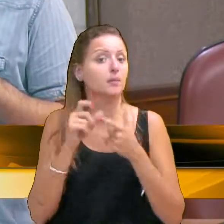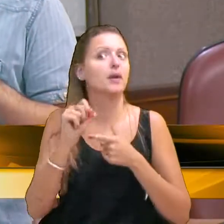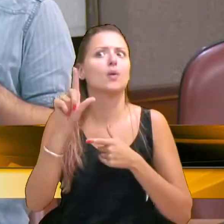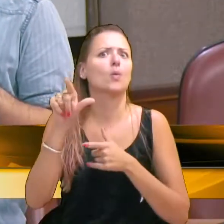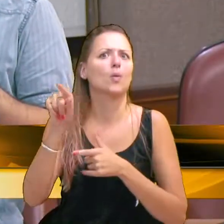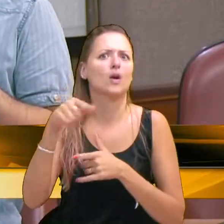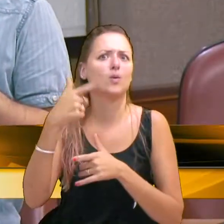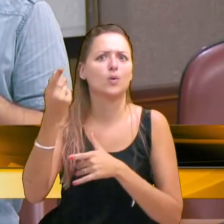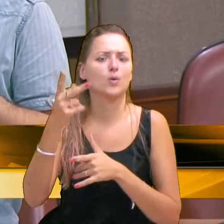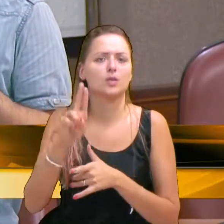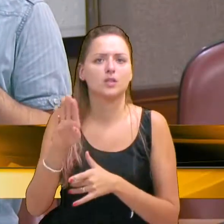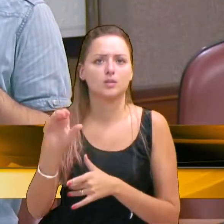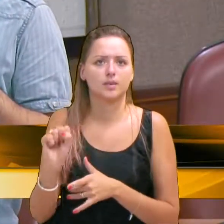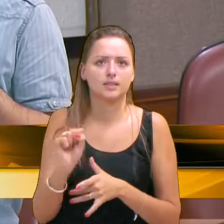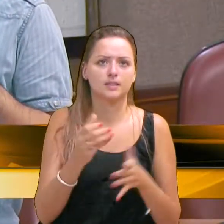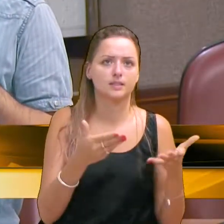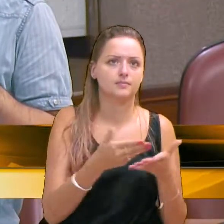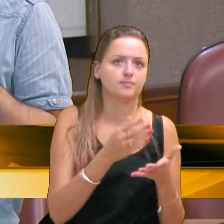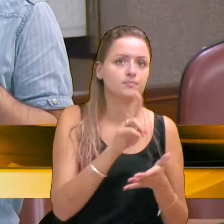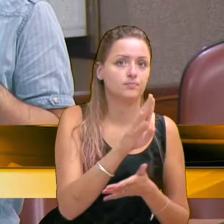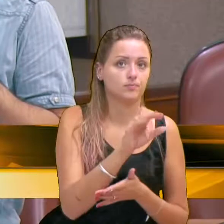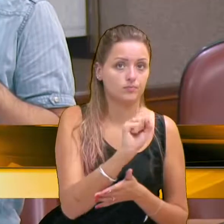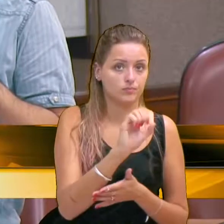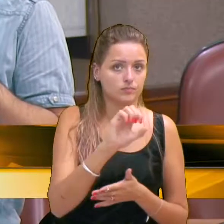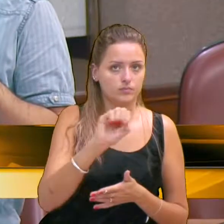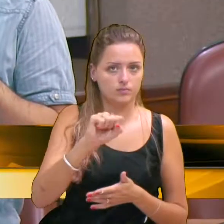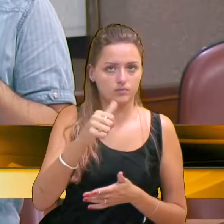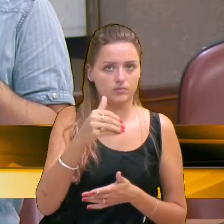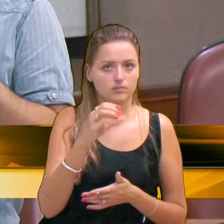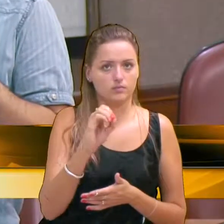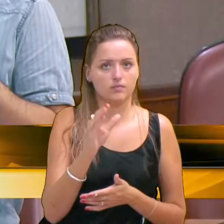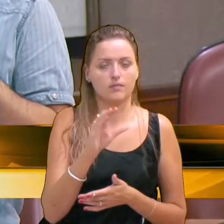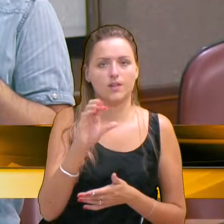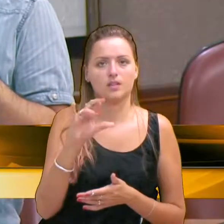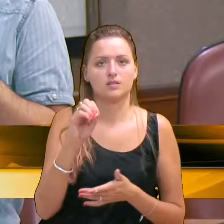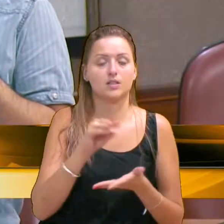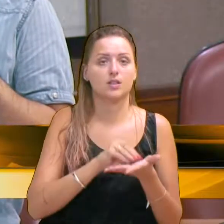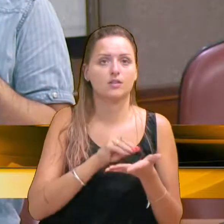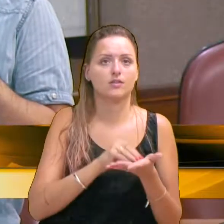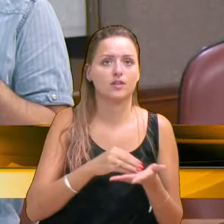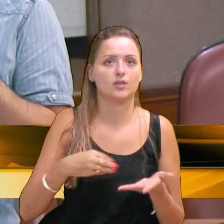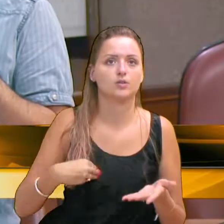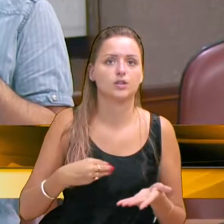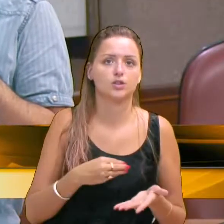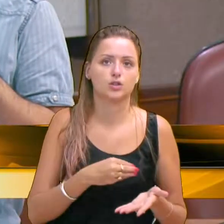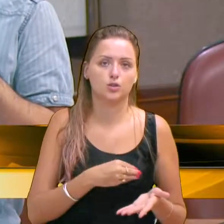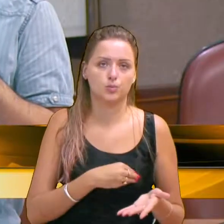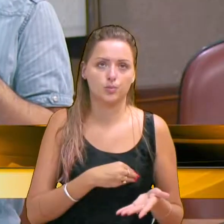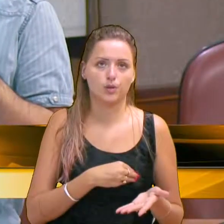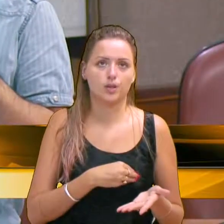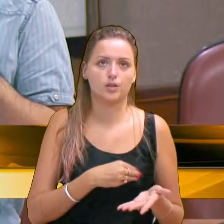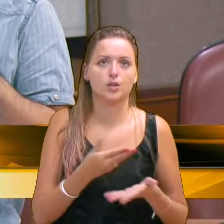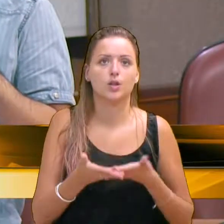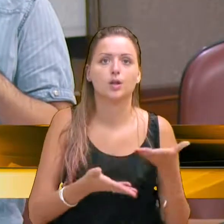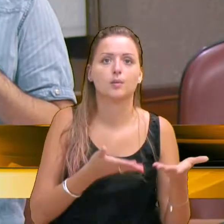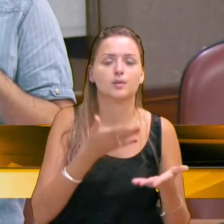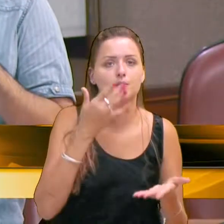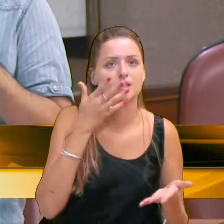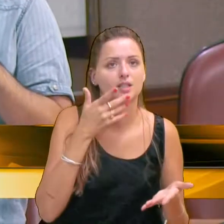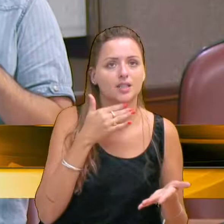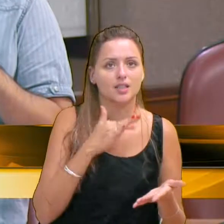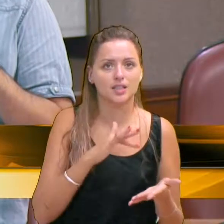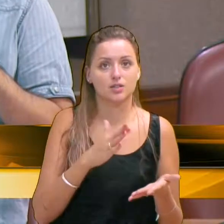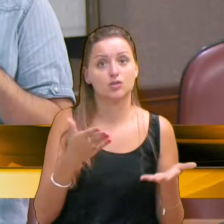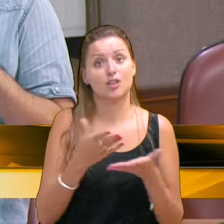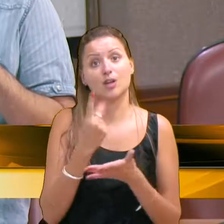E vejam mais, já na UBS São Ciro, né, a falta de médico específico para consultas infantis ocorre no mínimo